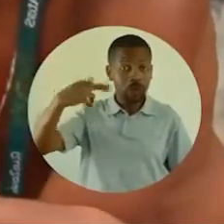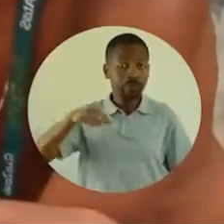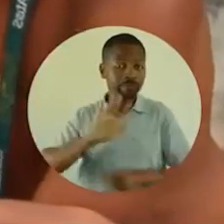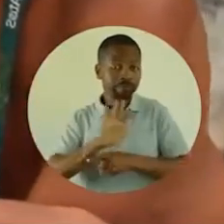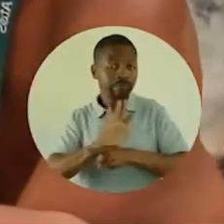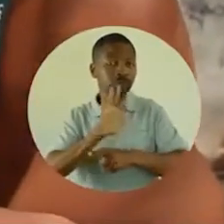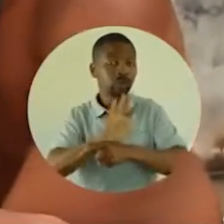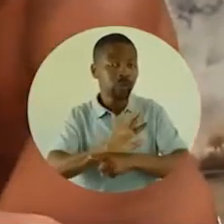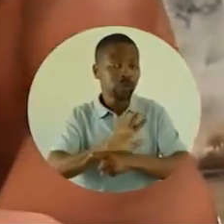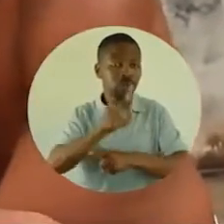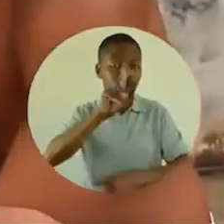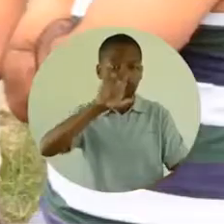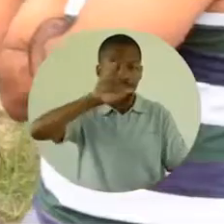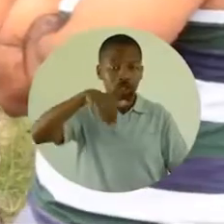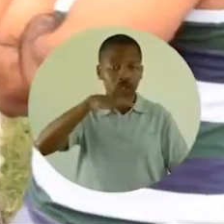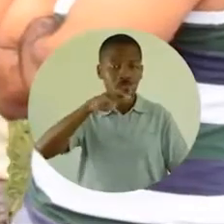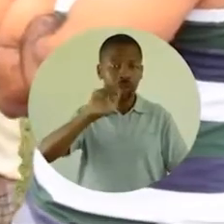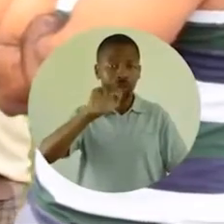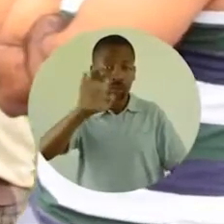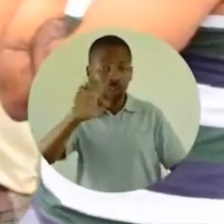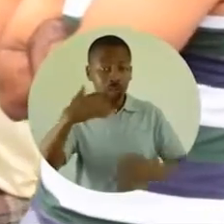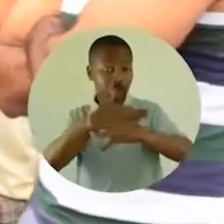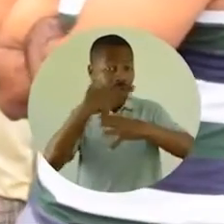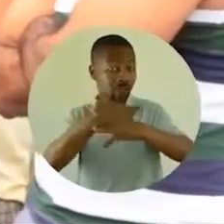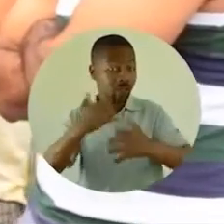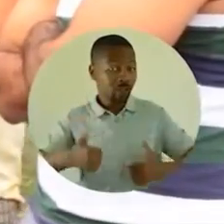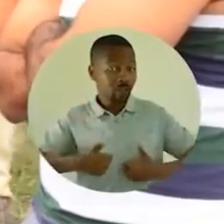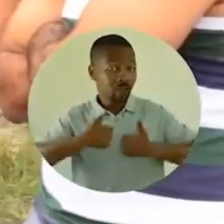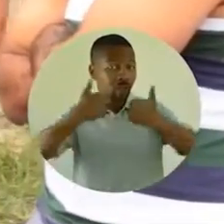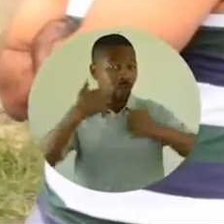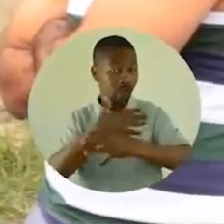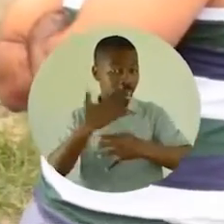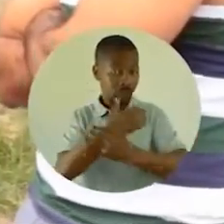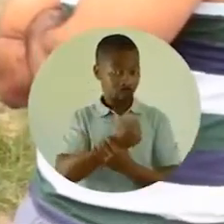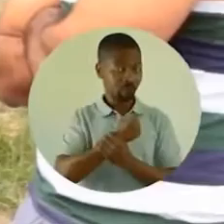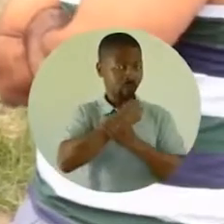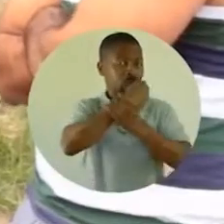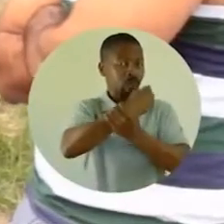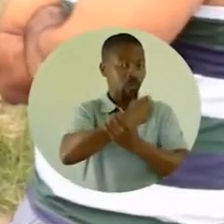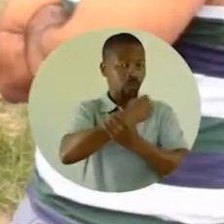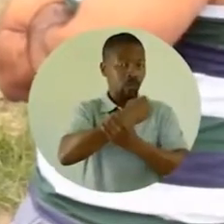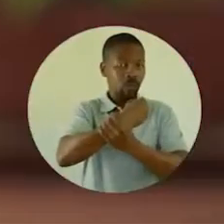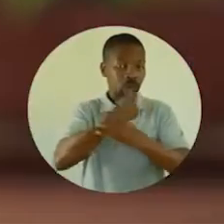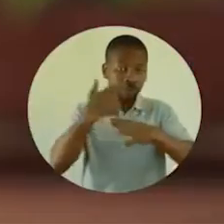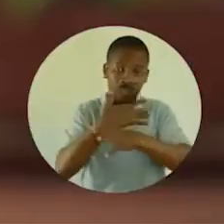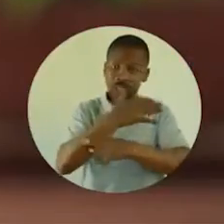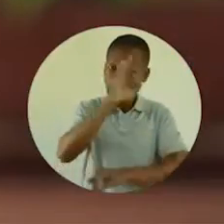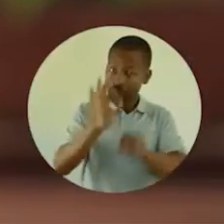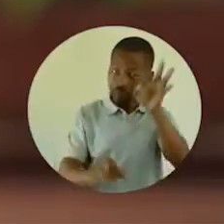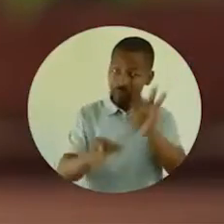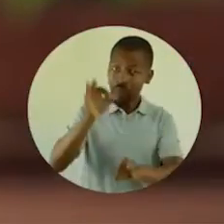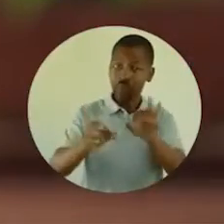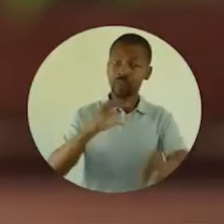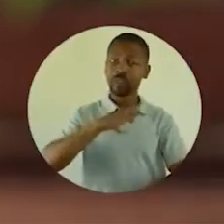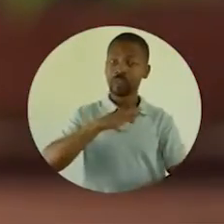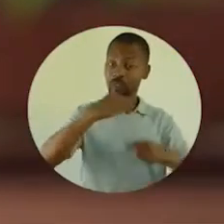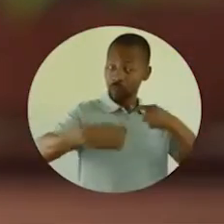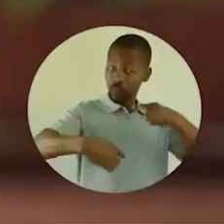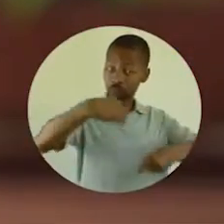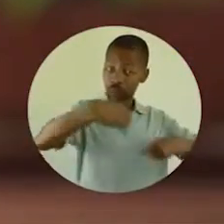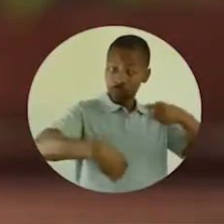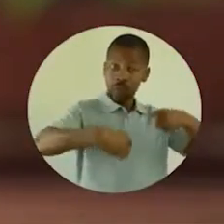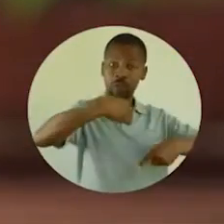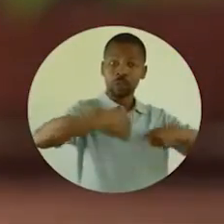vê no De Jorge. E eu sonho uma cidade melhor, uma cidade mais segura, uma cidade mais justa, não é? Com